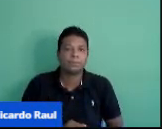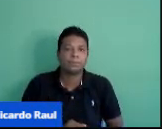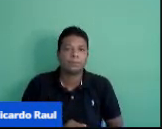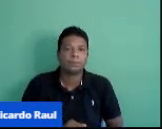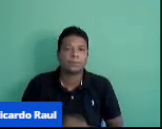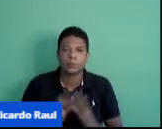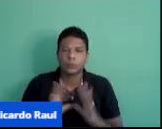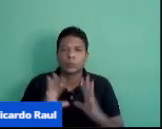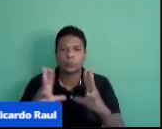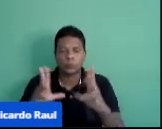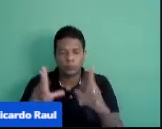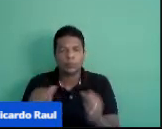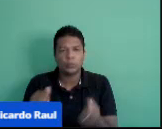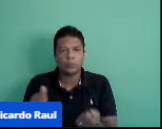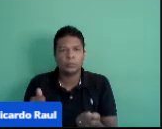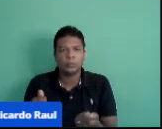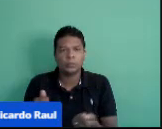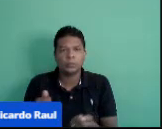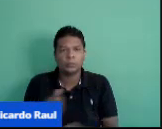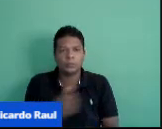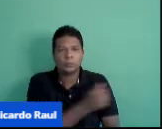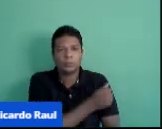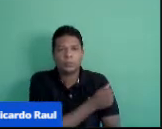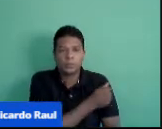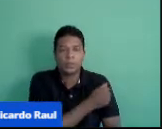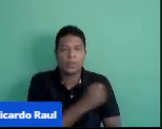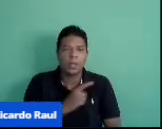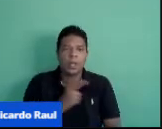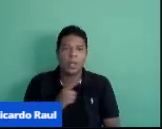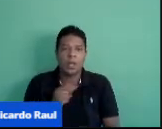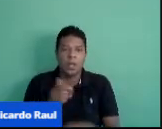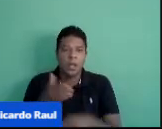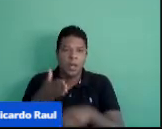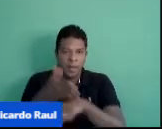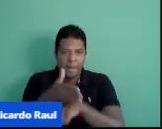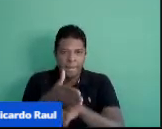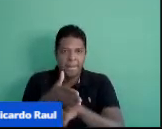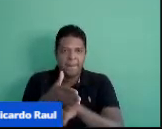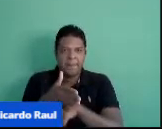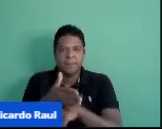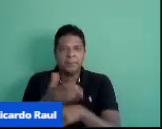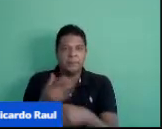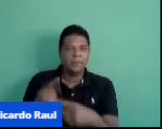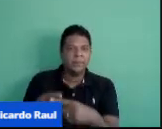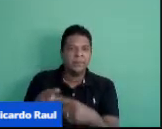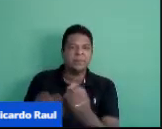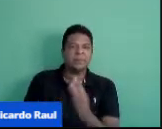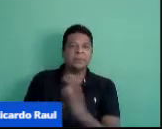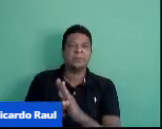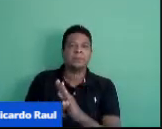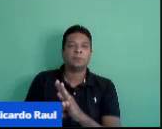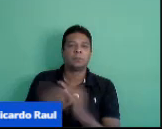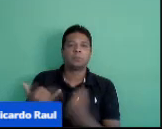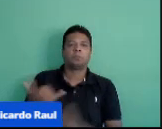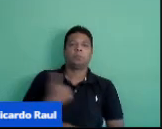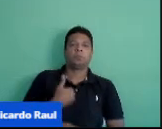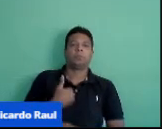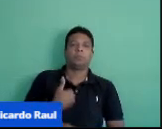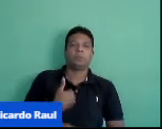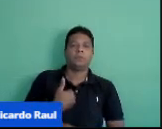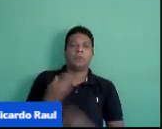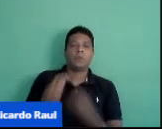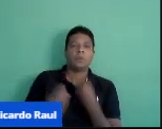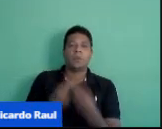eles teriam condição de estar tendo acesso a esses daí, assim, até mesmo porque nunca chegou ninguém a falar, olha, não tem como